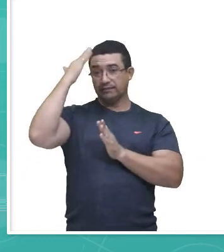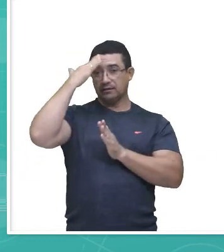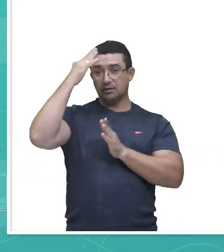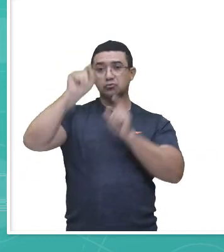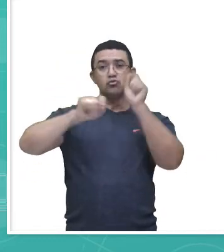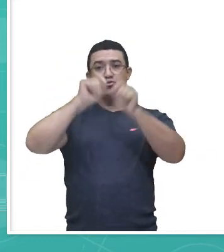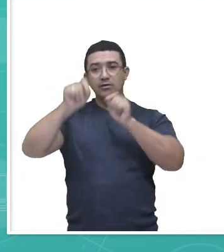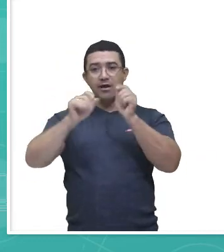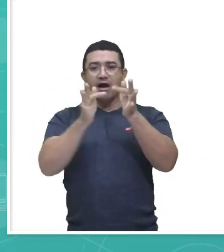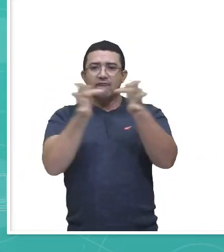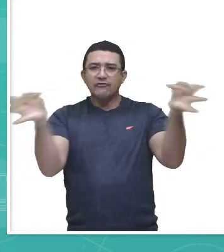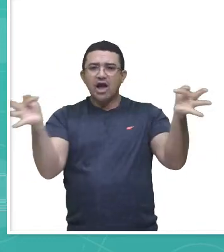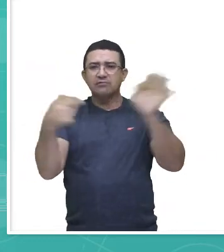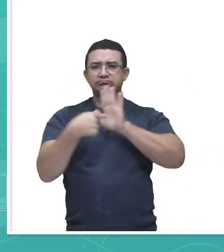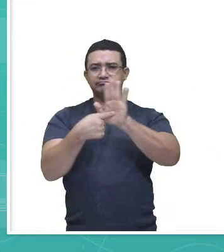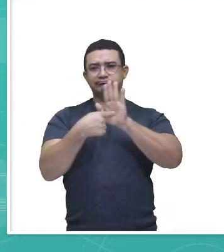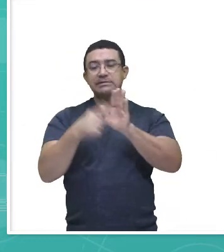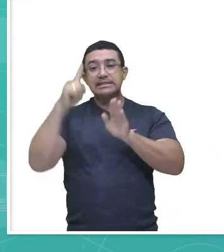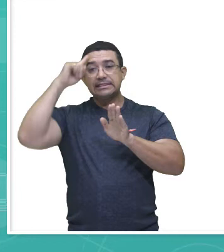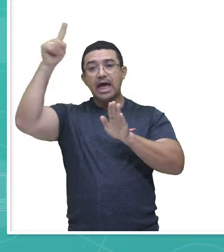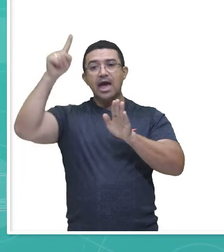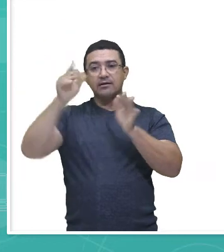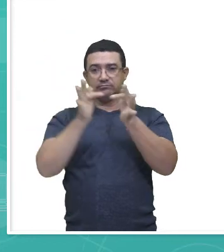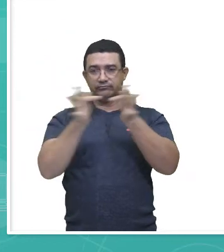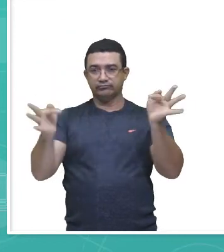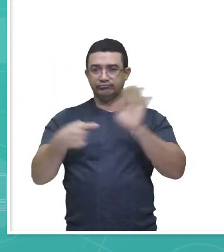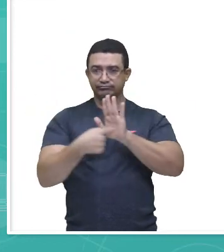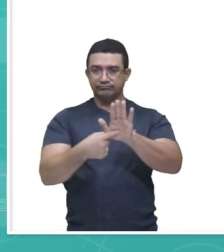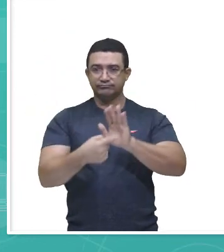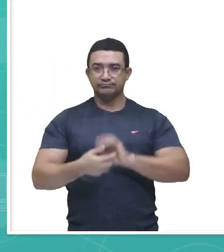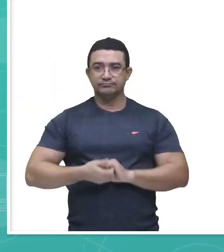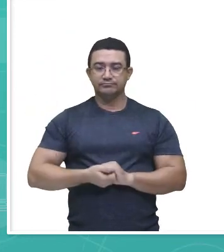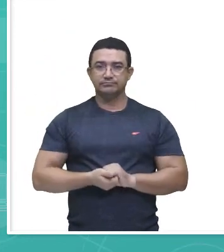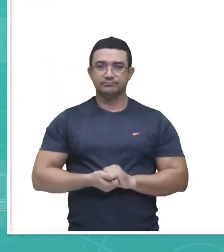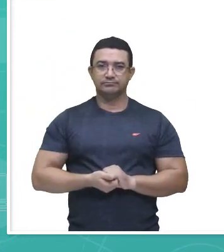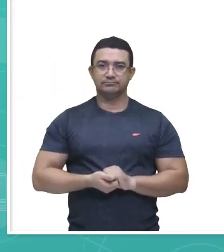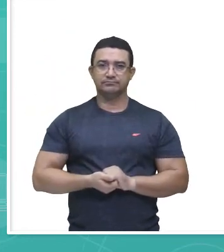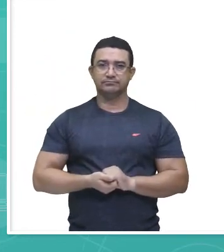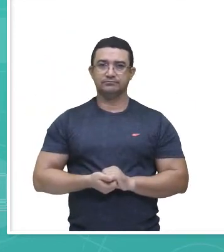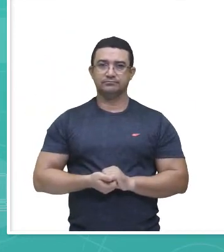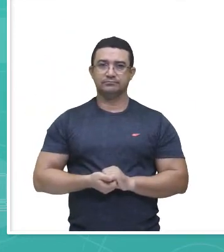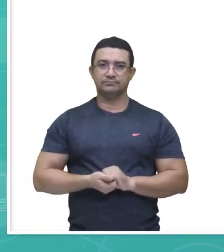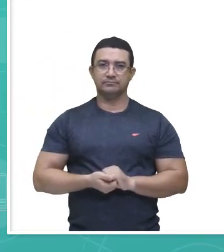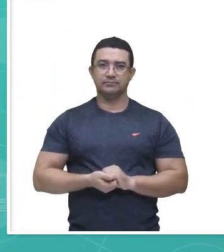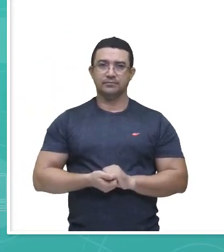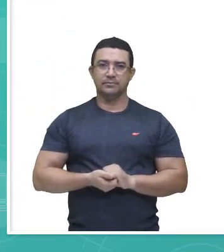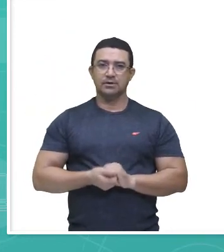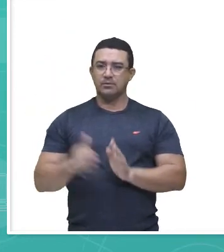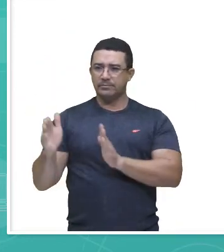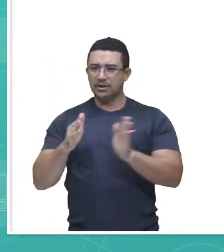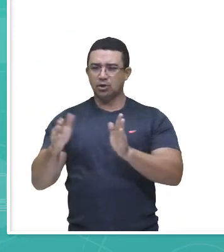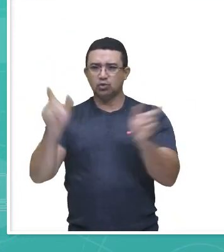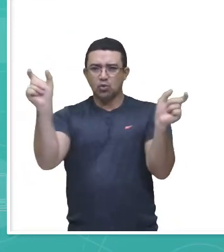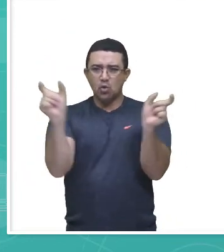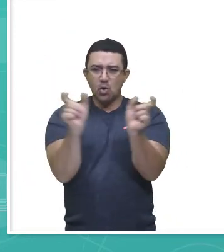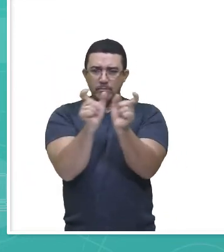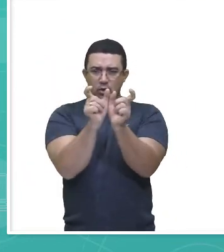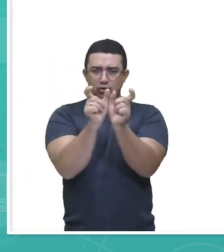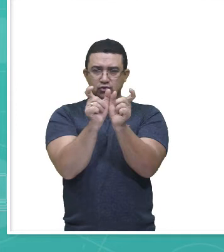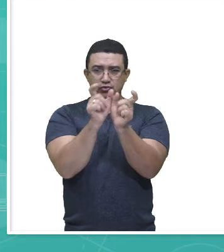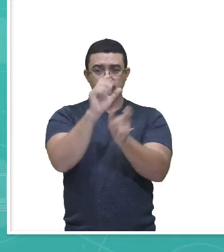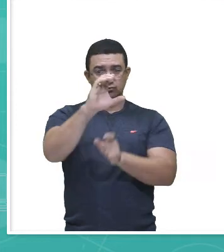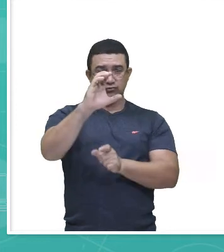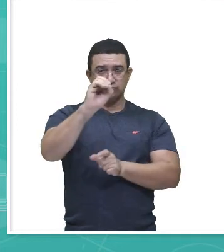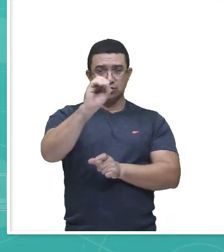oração expressa, né, a ideia que ela traz. Então, aqui nós temos um período composto por coordenação, né, ele